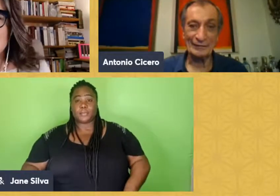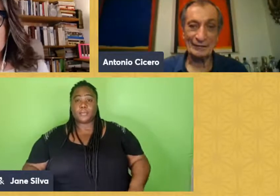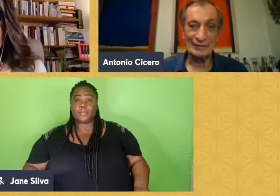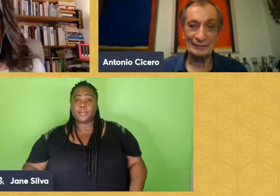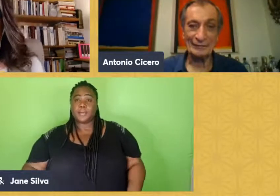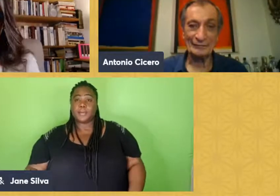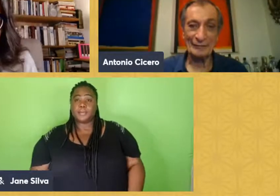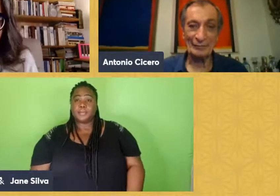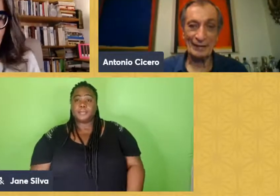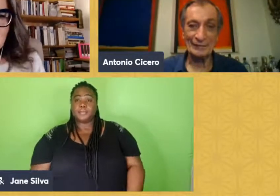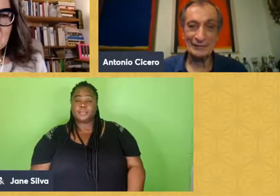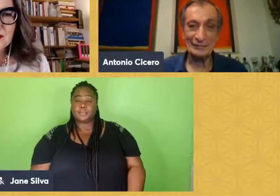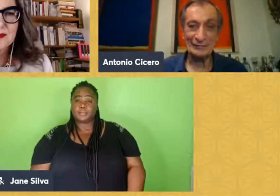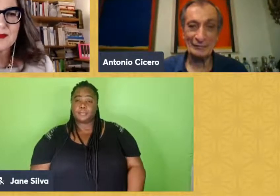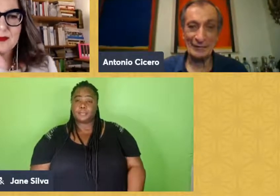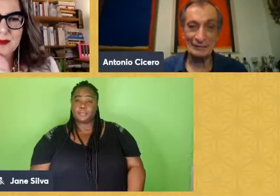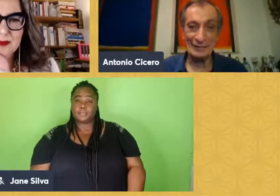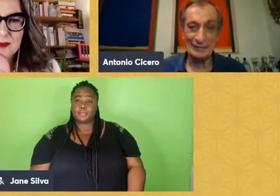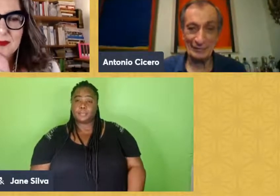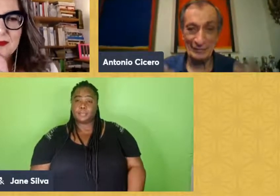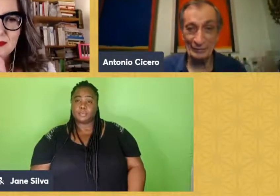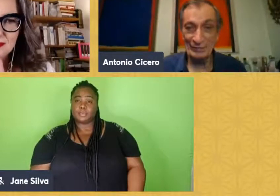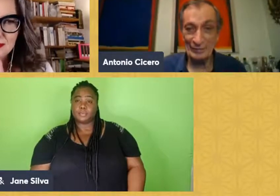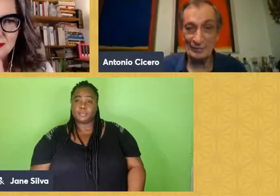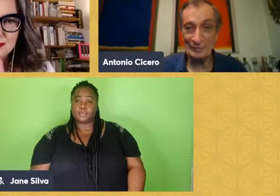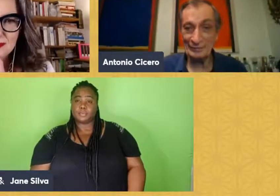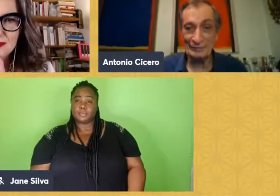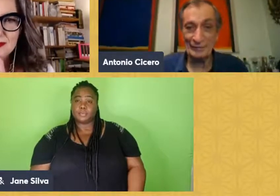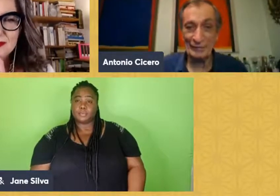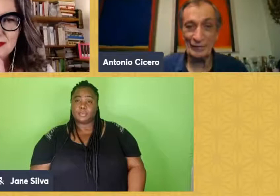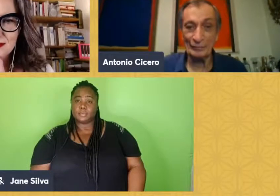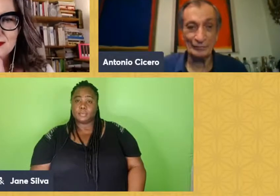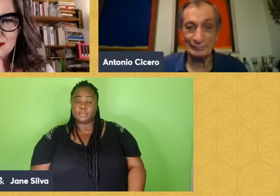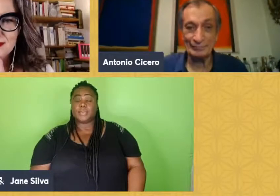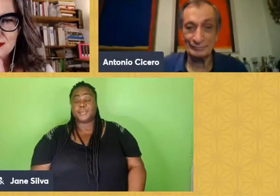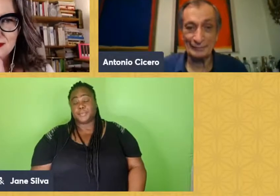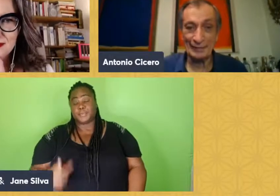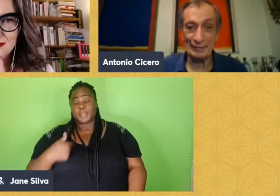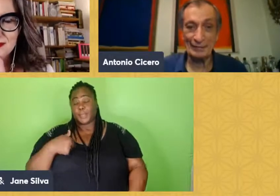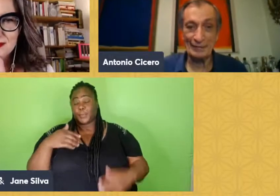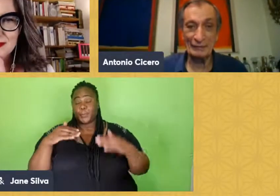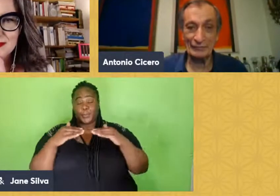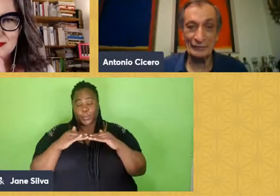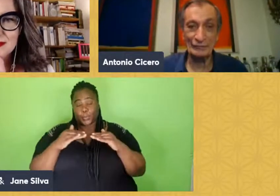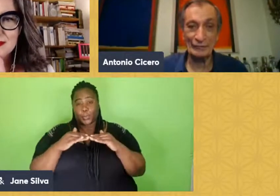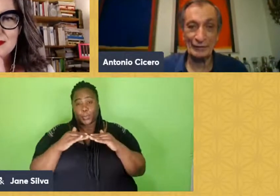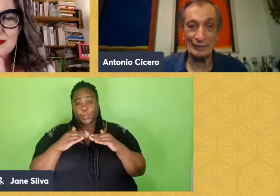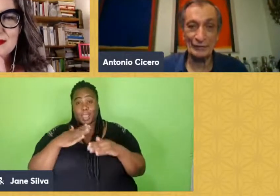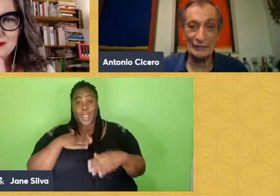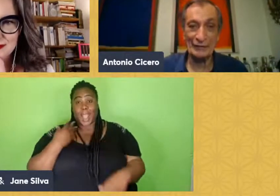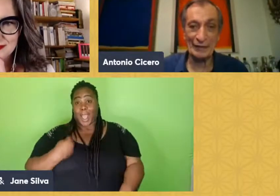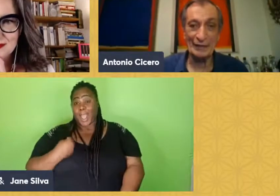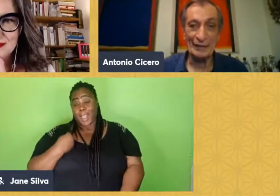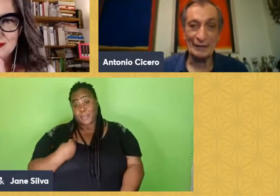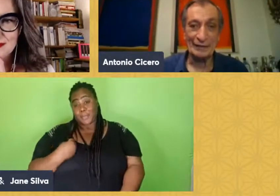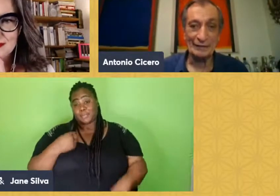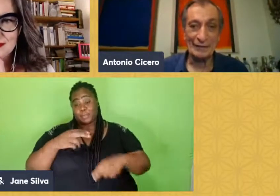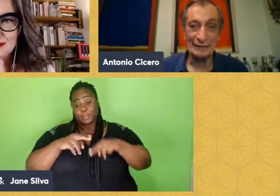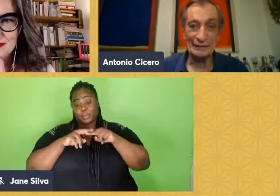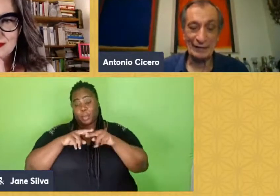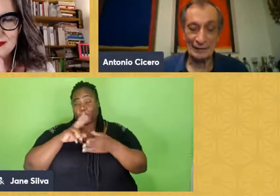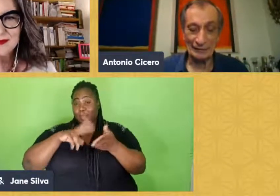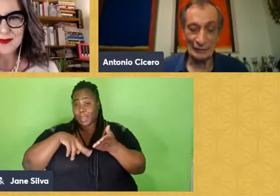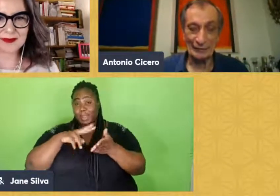É o que mais me... enfim, a minha vida foi, a partir da